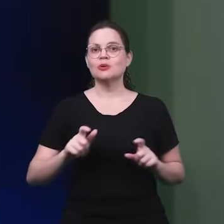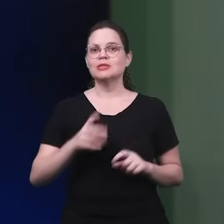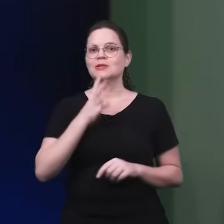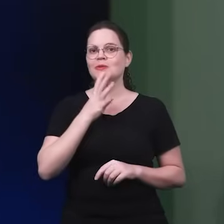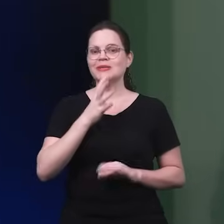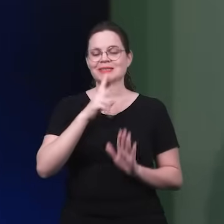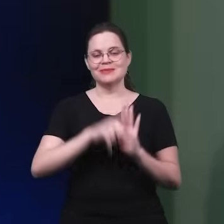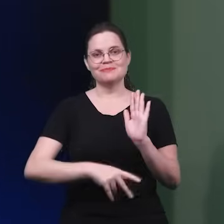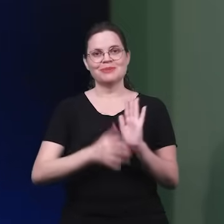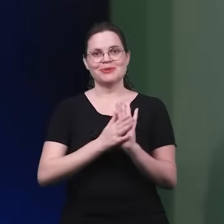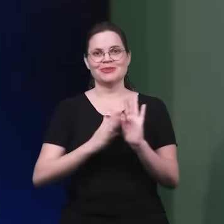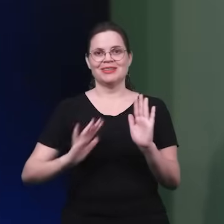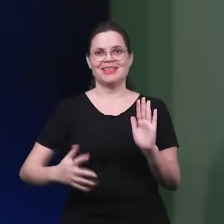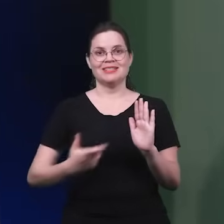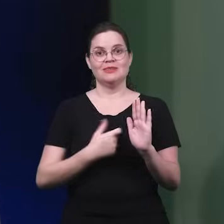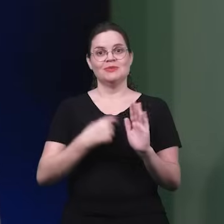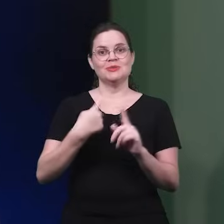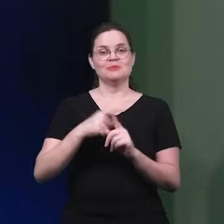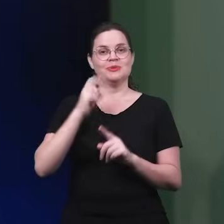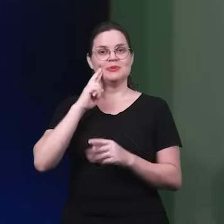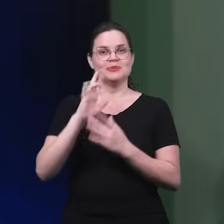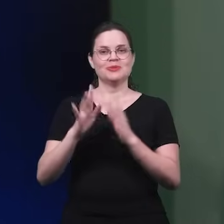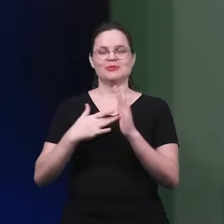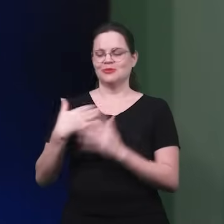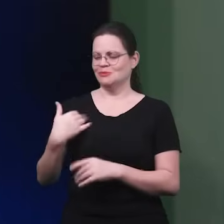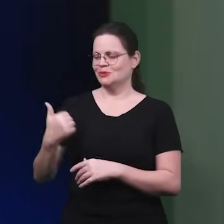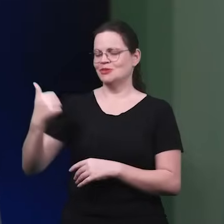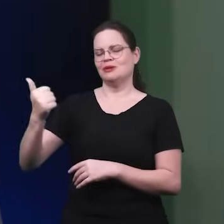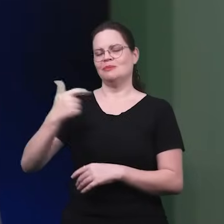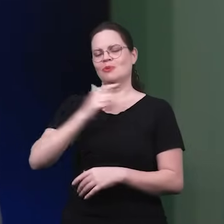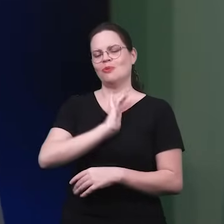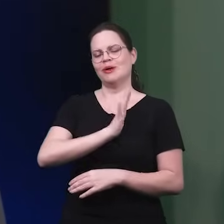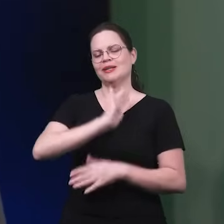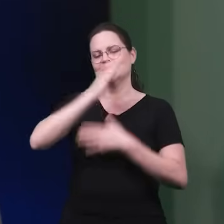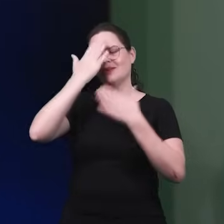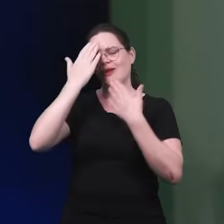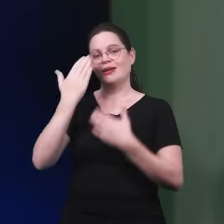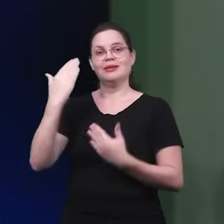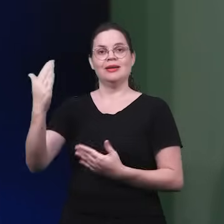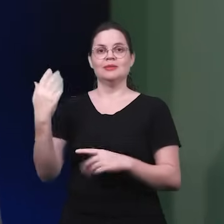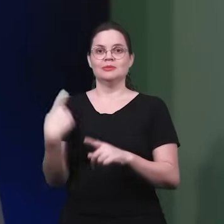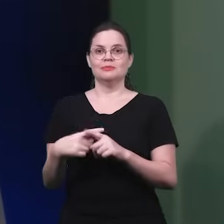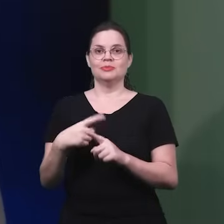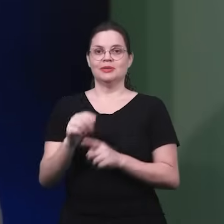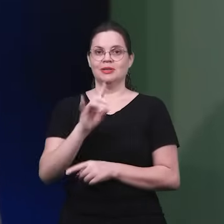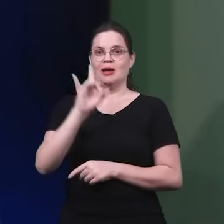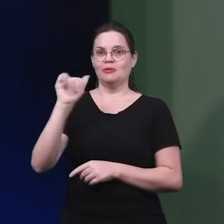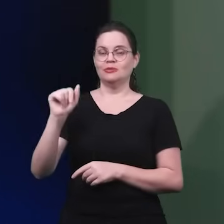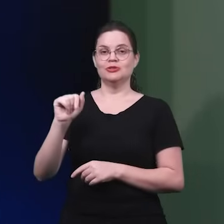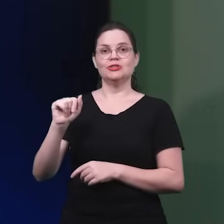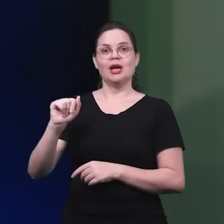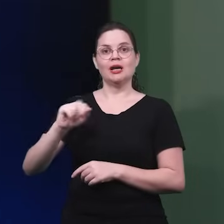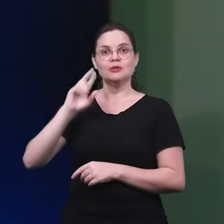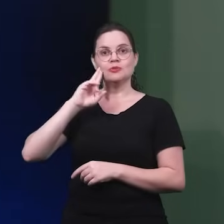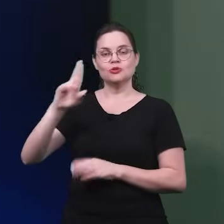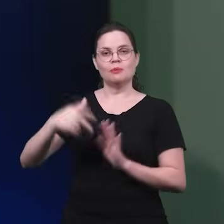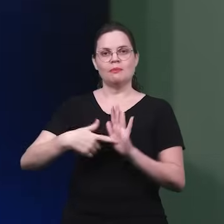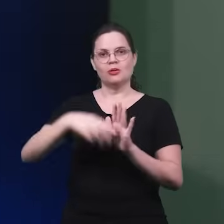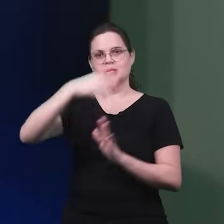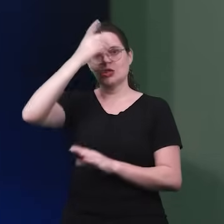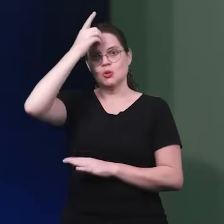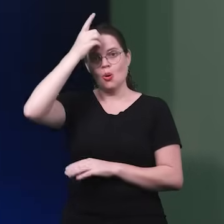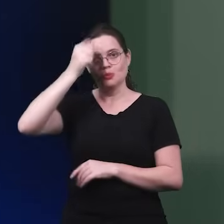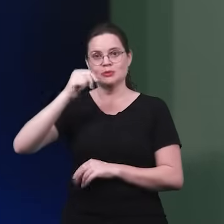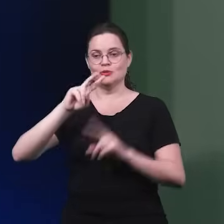salvação devem ser muito gratos ao Senhor. O dia da salvação é o dia do chamado, que vem com evidências. Às vezes é um